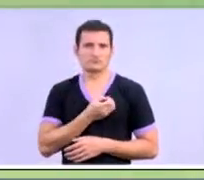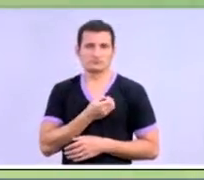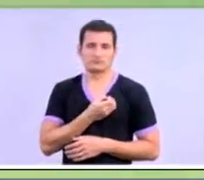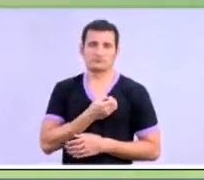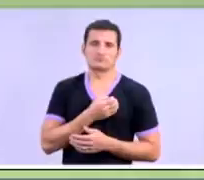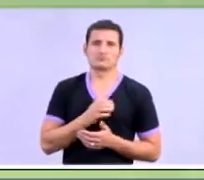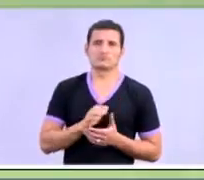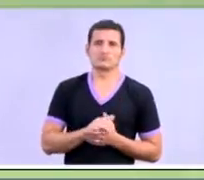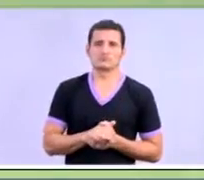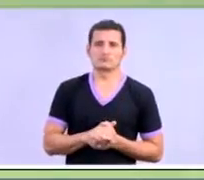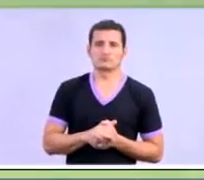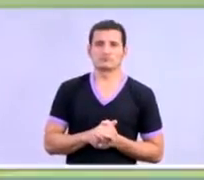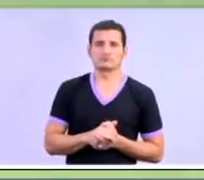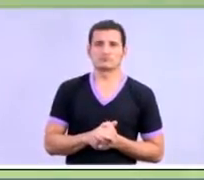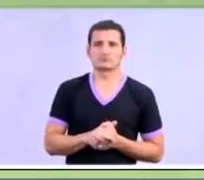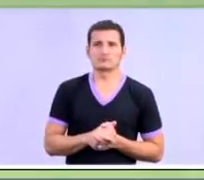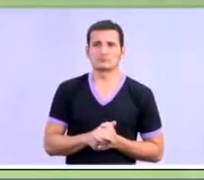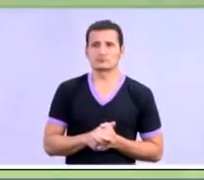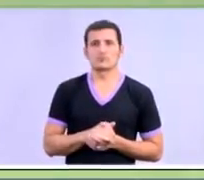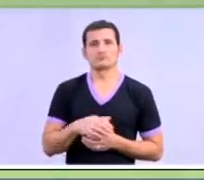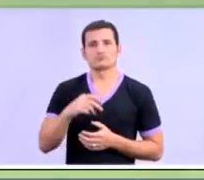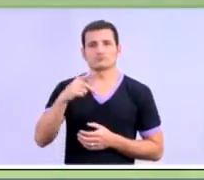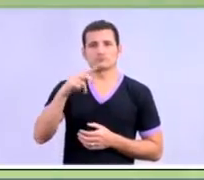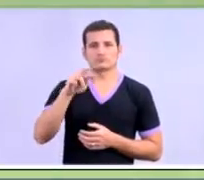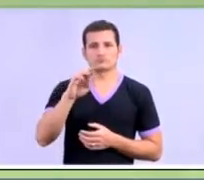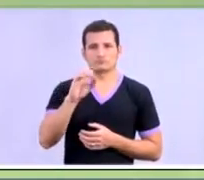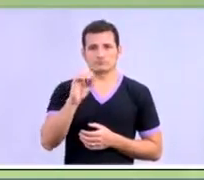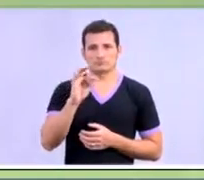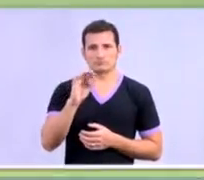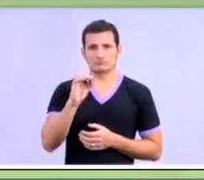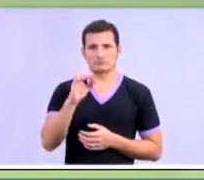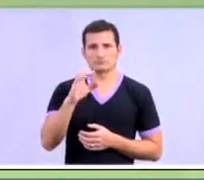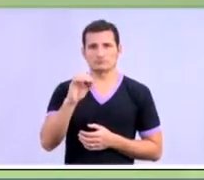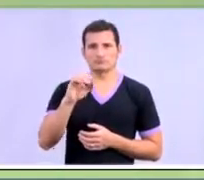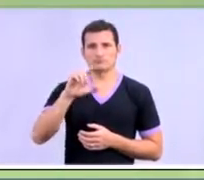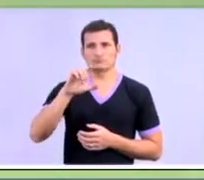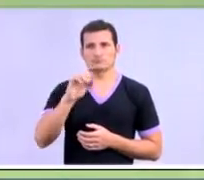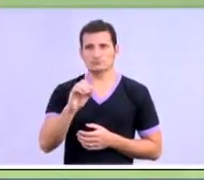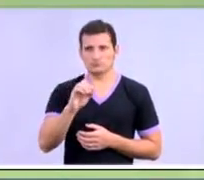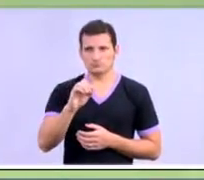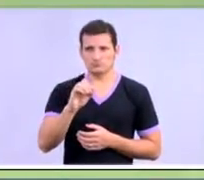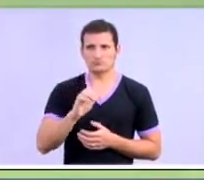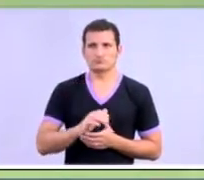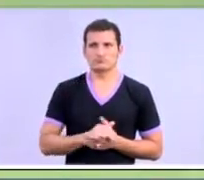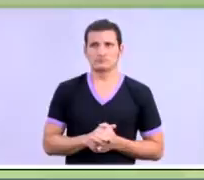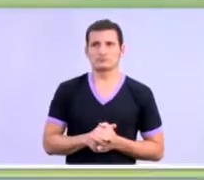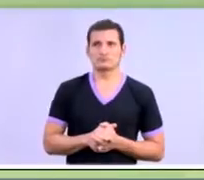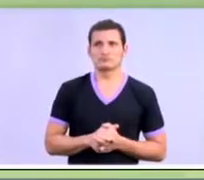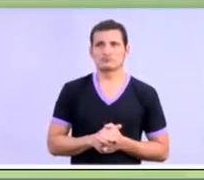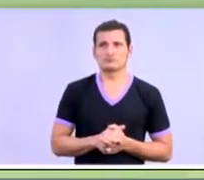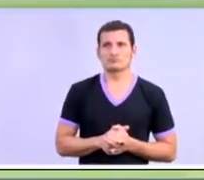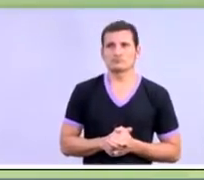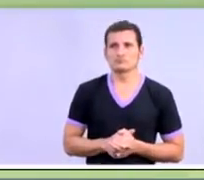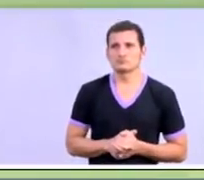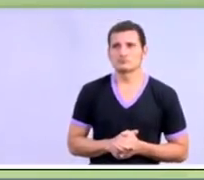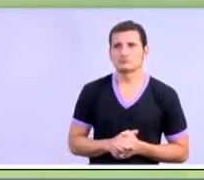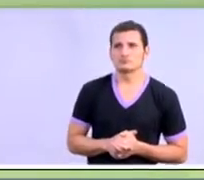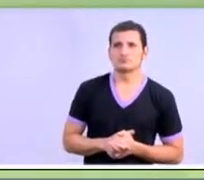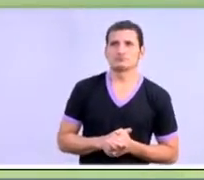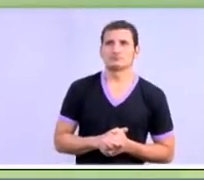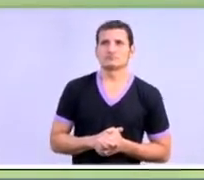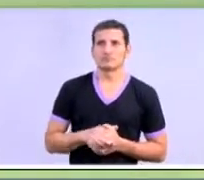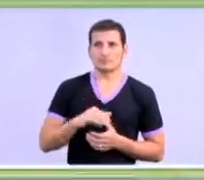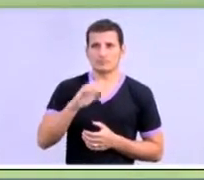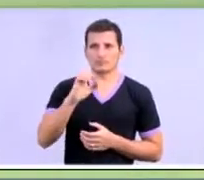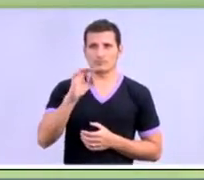né, são protocolos de acesso ao meio, como o Ethernet, era um Tzinho aqui, ok? Estava